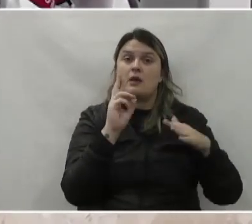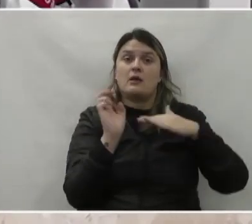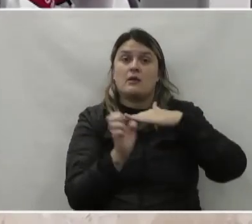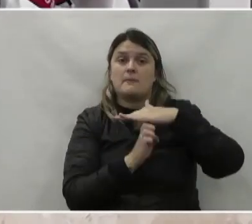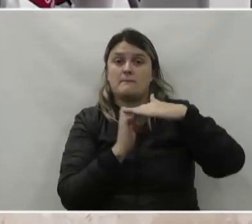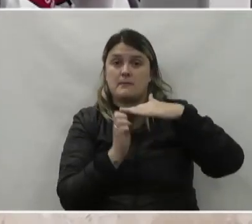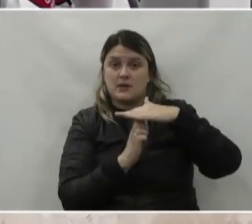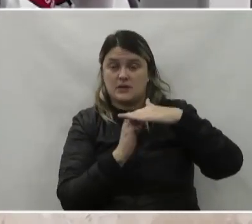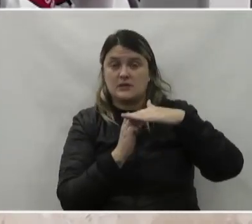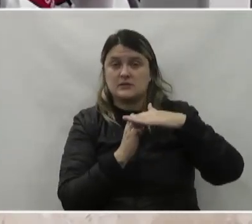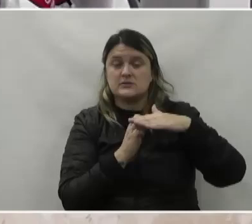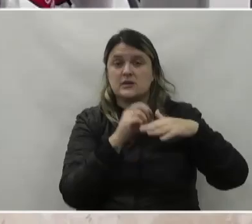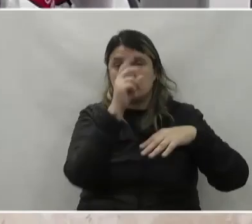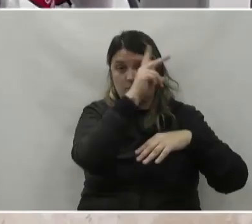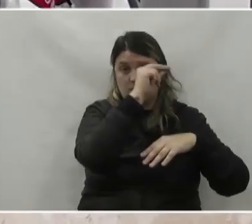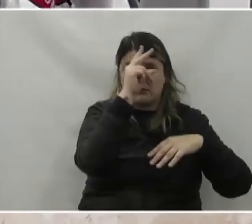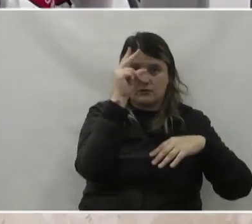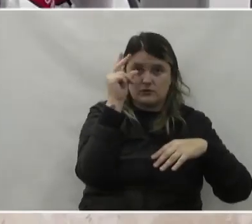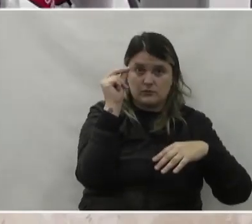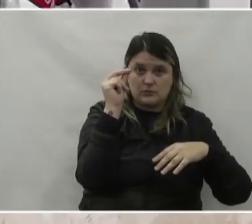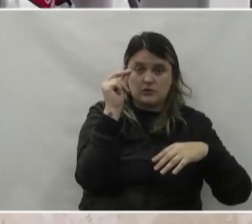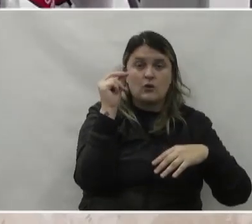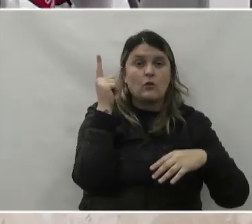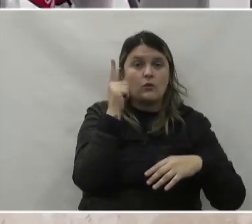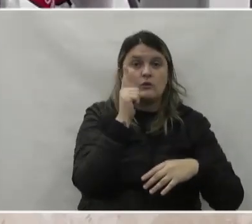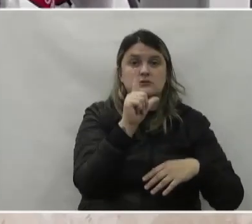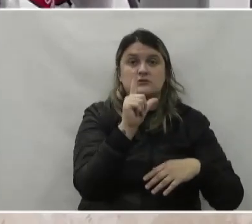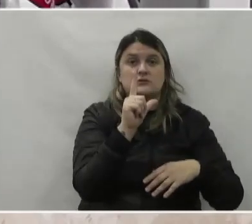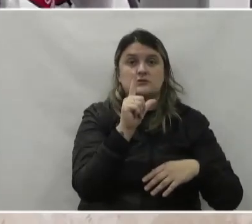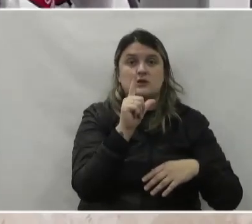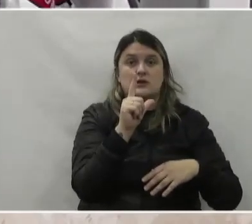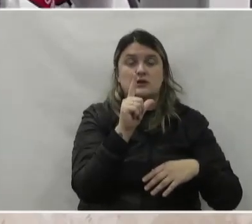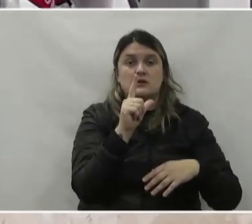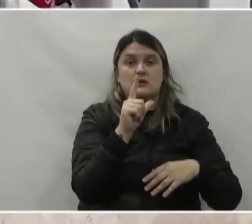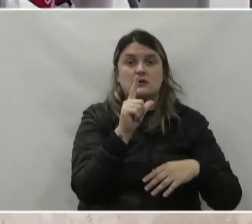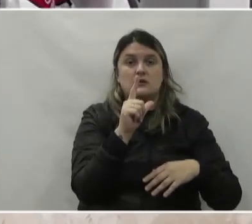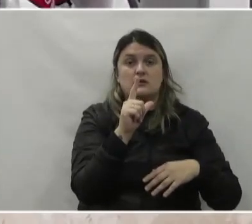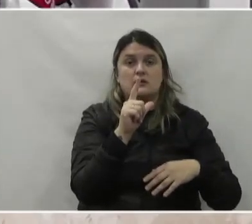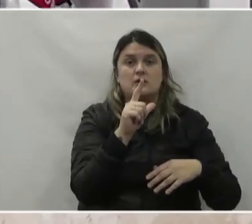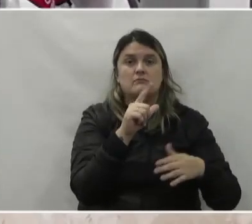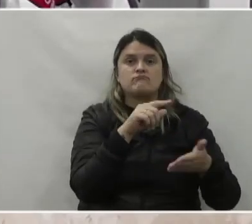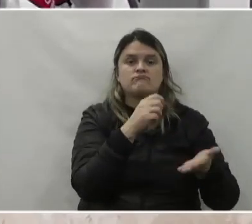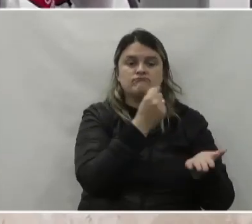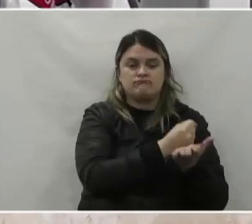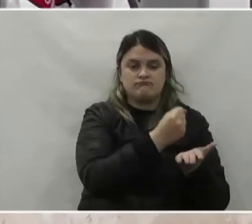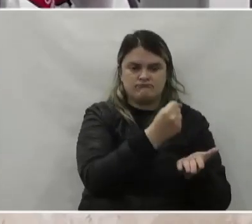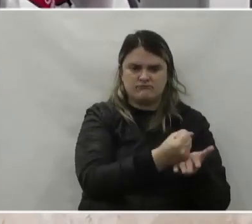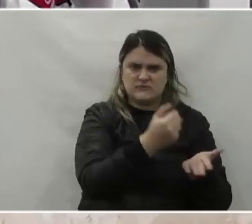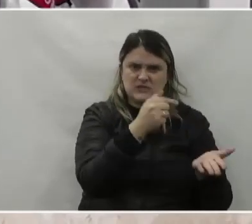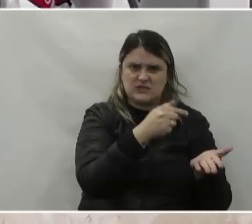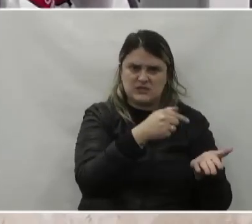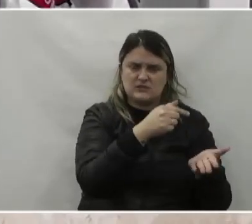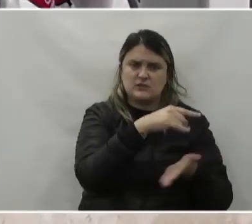empresa e o poder público consigam homologar esse